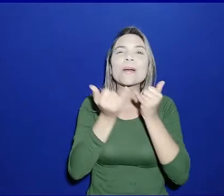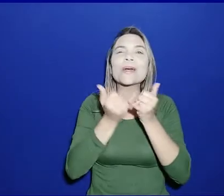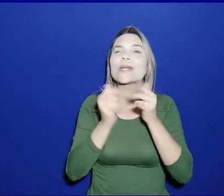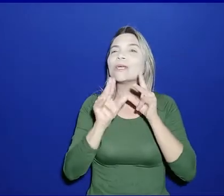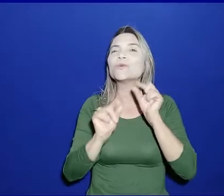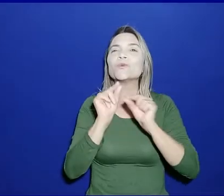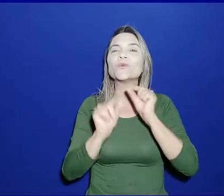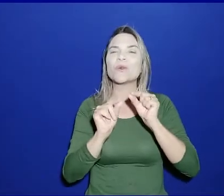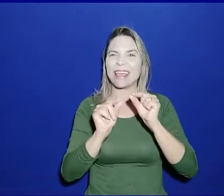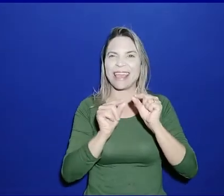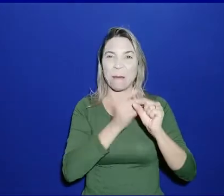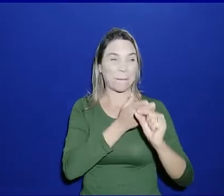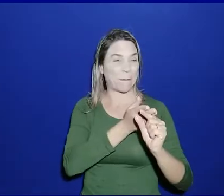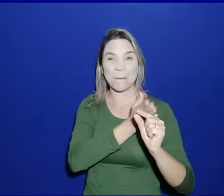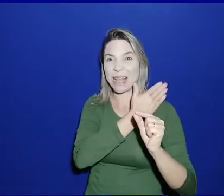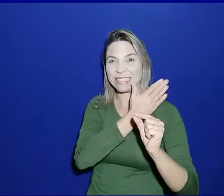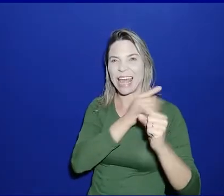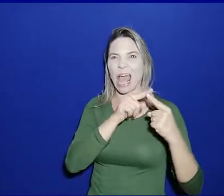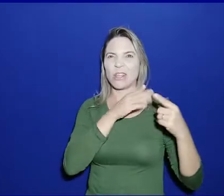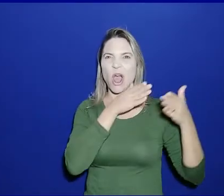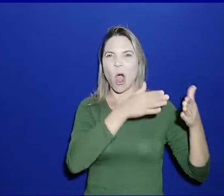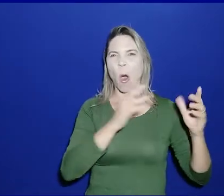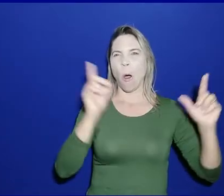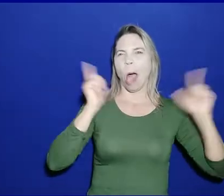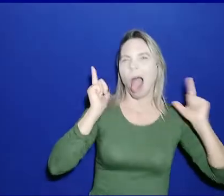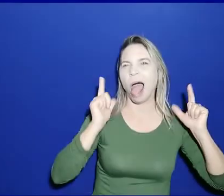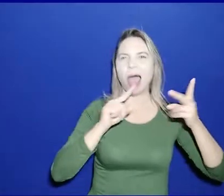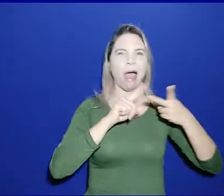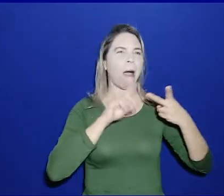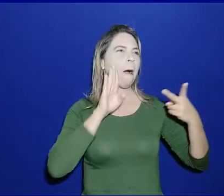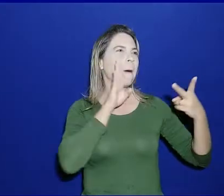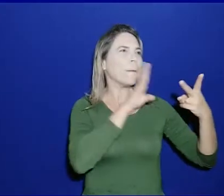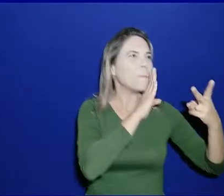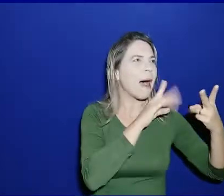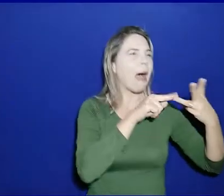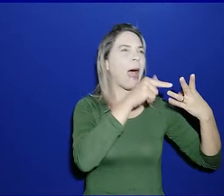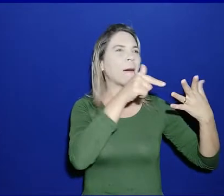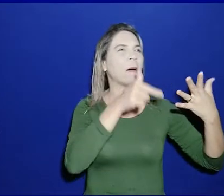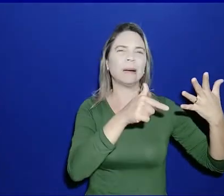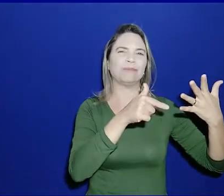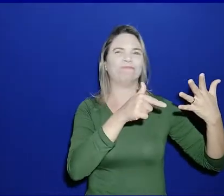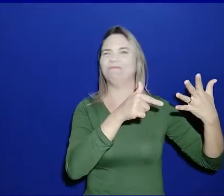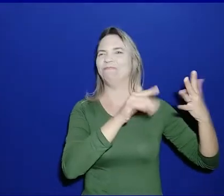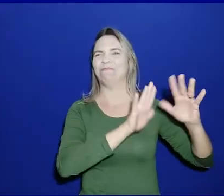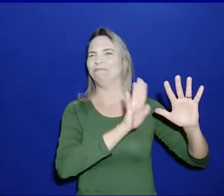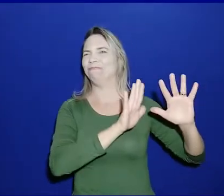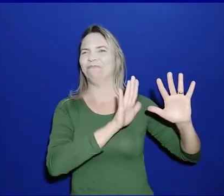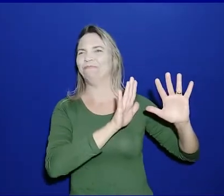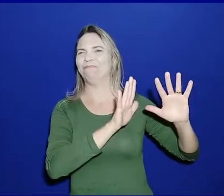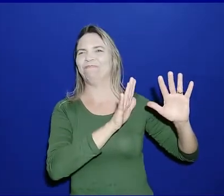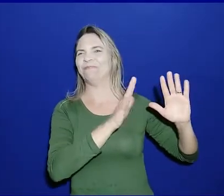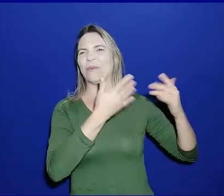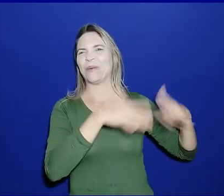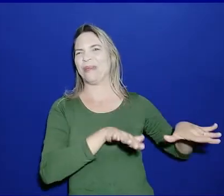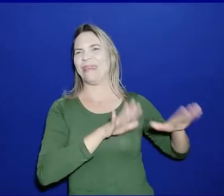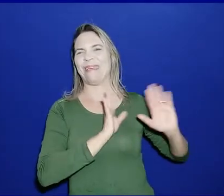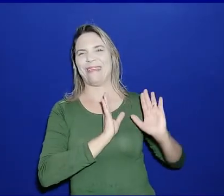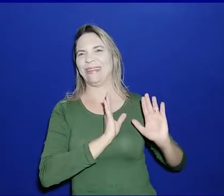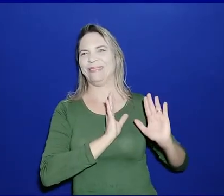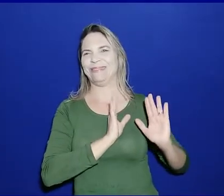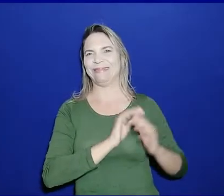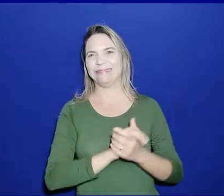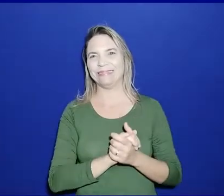aos antigos lugares que frequentávamos, a antiga vida que tínhamos. Um menino